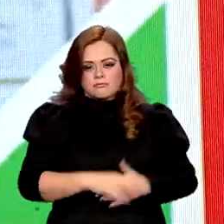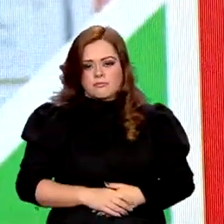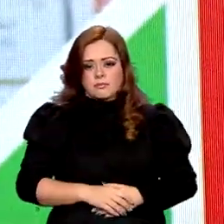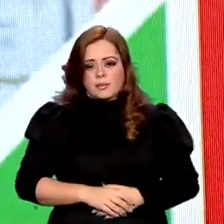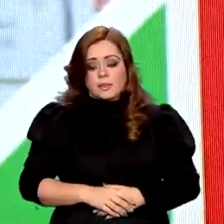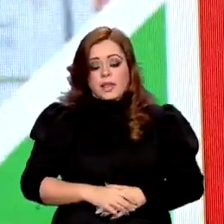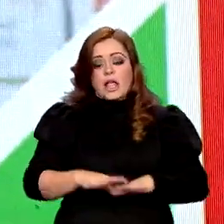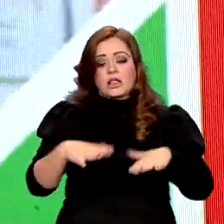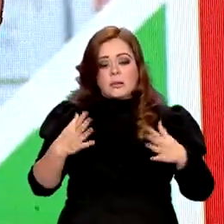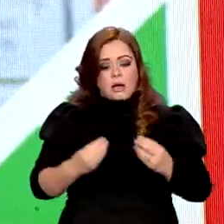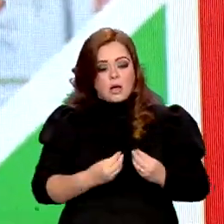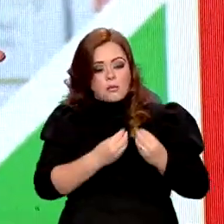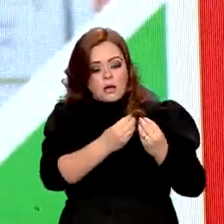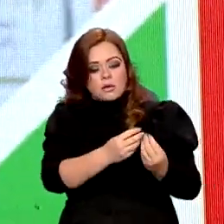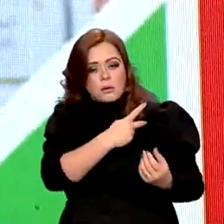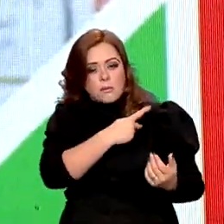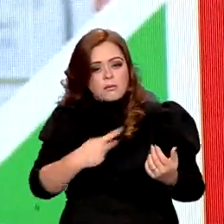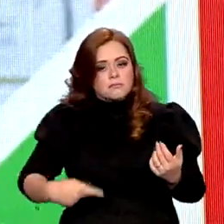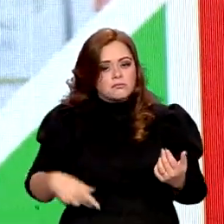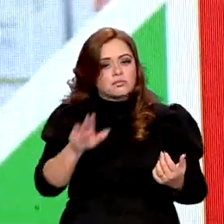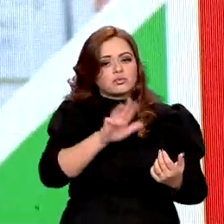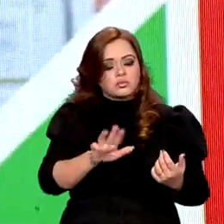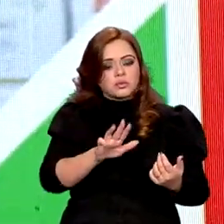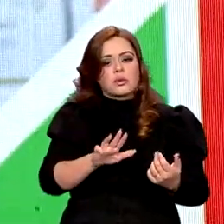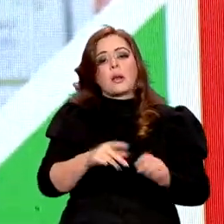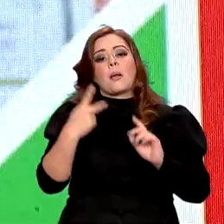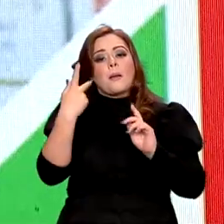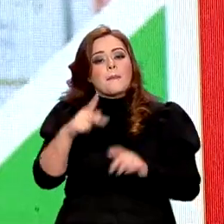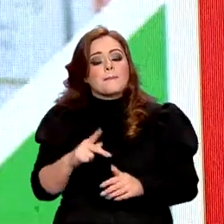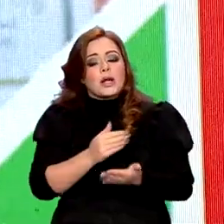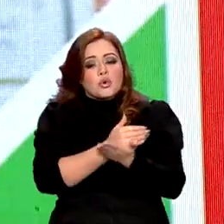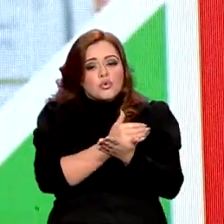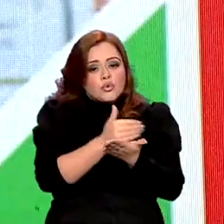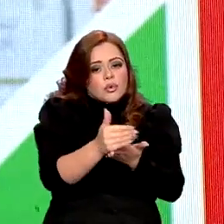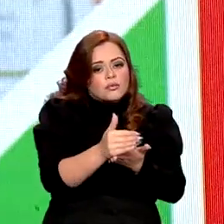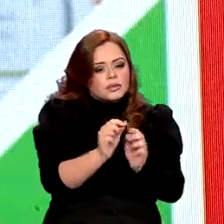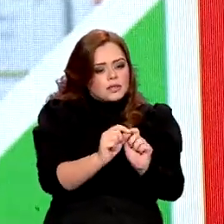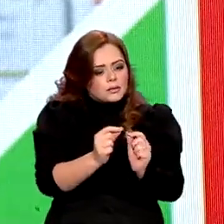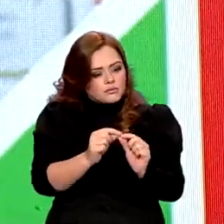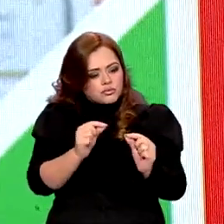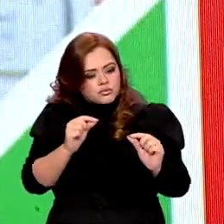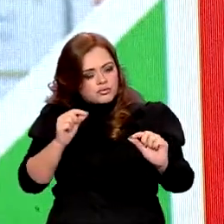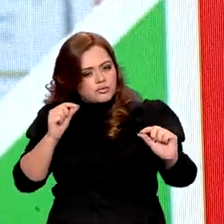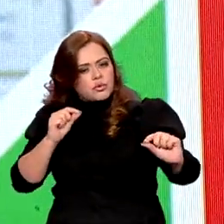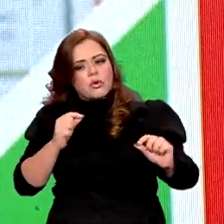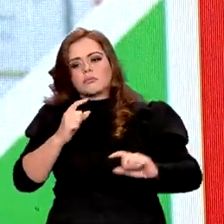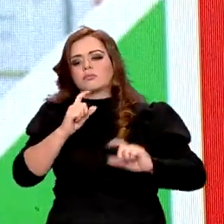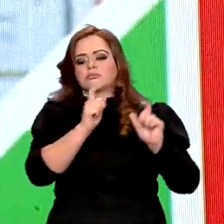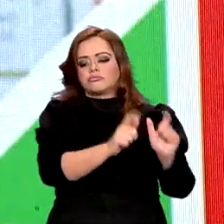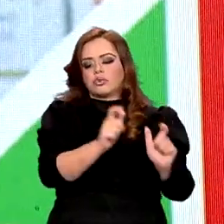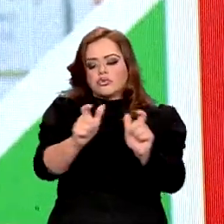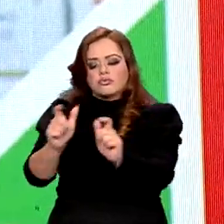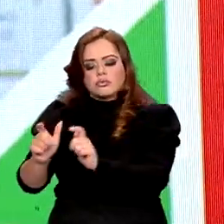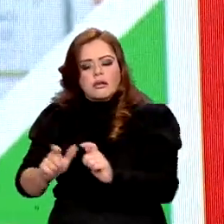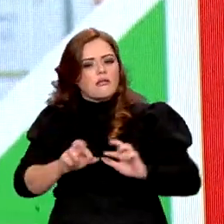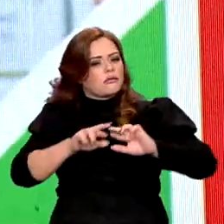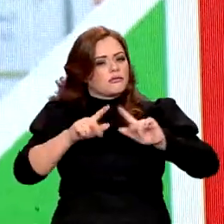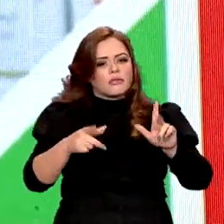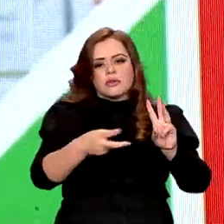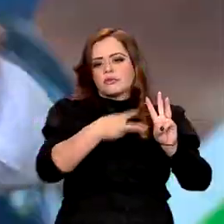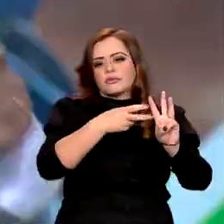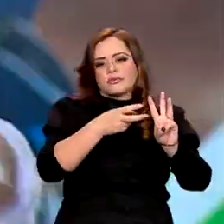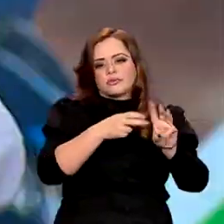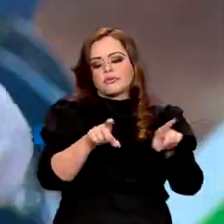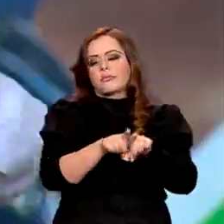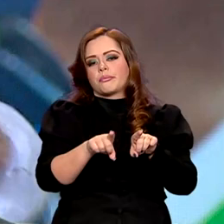Também uma recomendação do presidente Lula para, a partir daí, estender para outros territórios